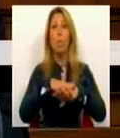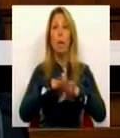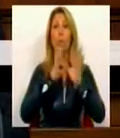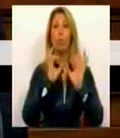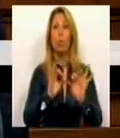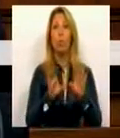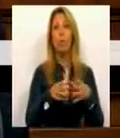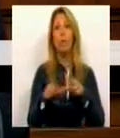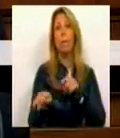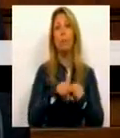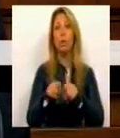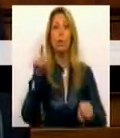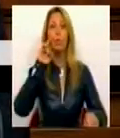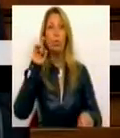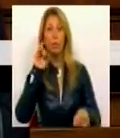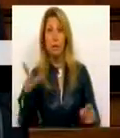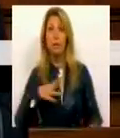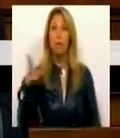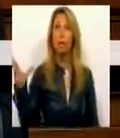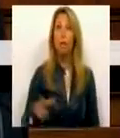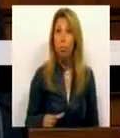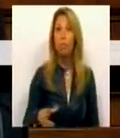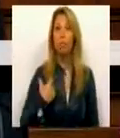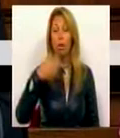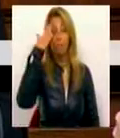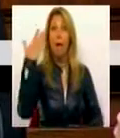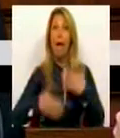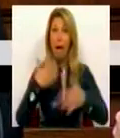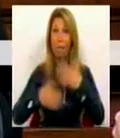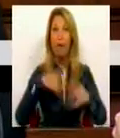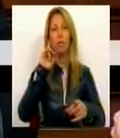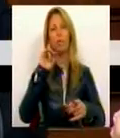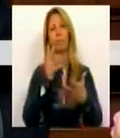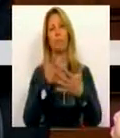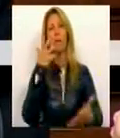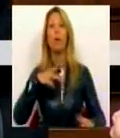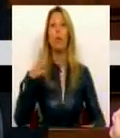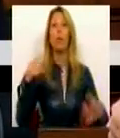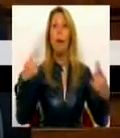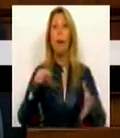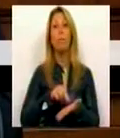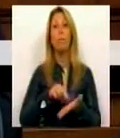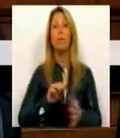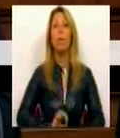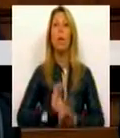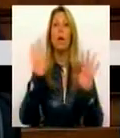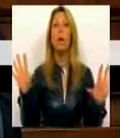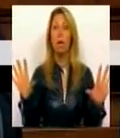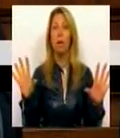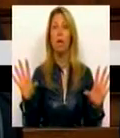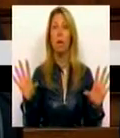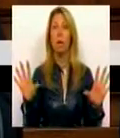e de Segurança. Portugal considera este avanço relevante. Portugal tem uma posição clara no sentido